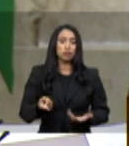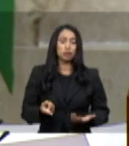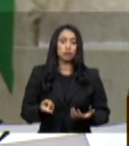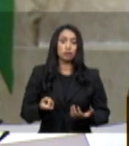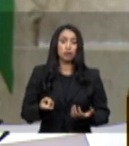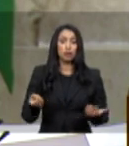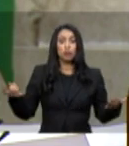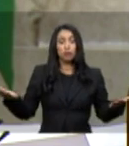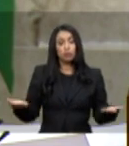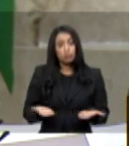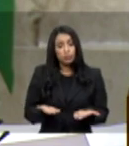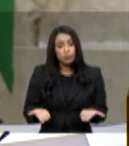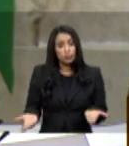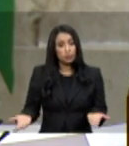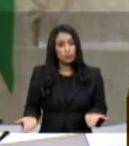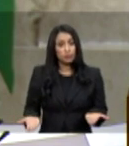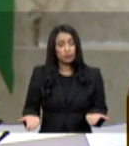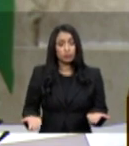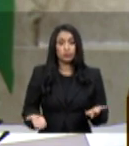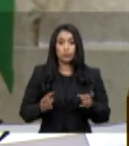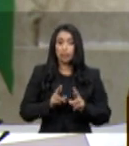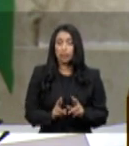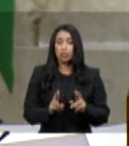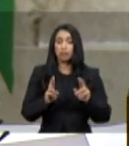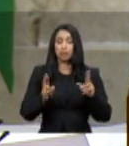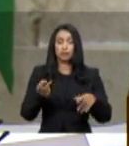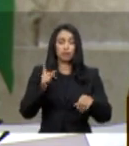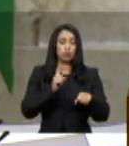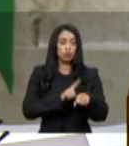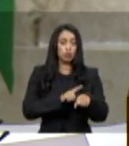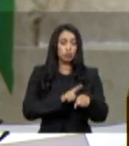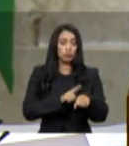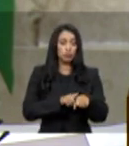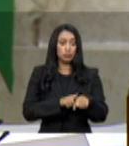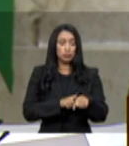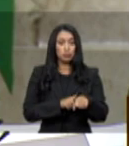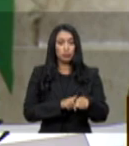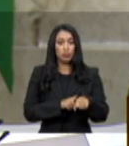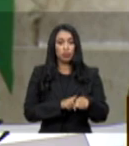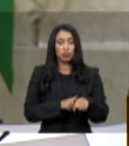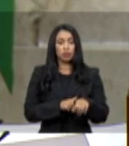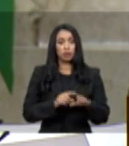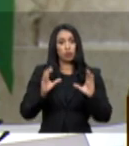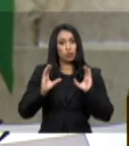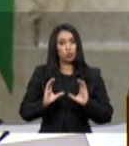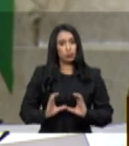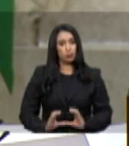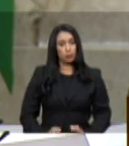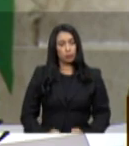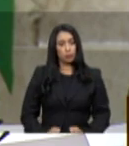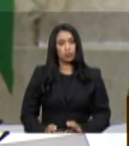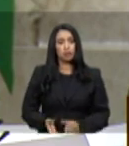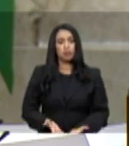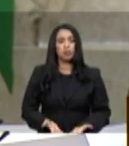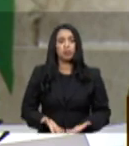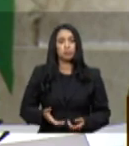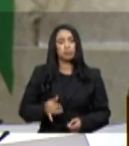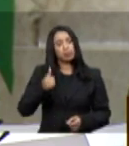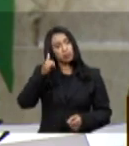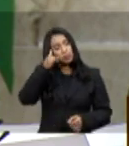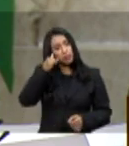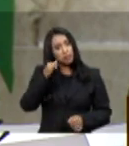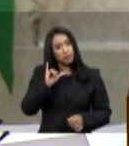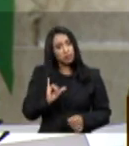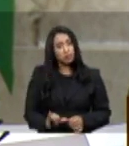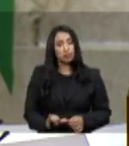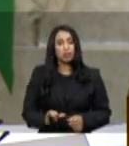em que estamos ao contrário o momento é de conservação dos comportamentos conservação da prudência